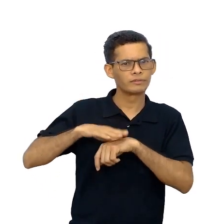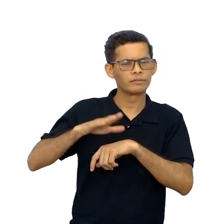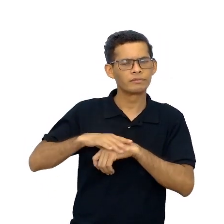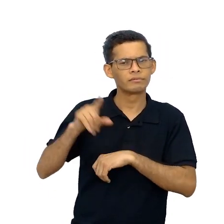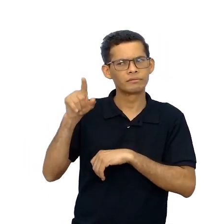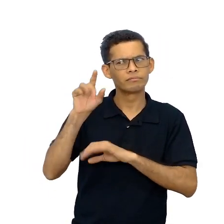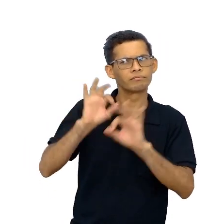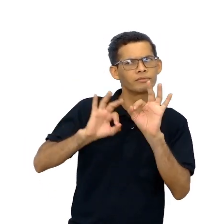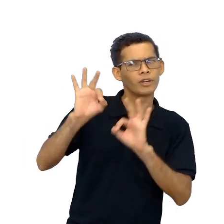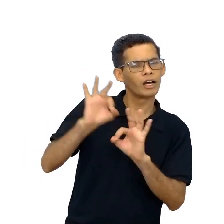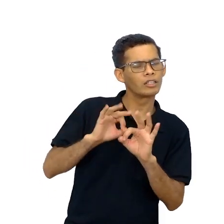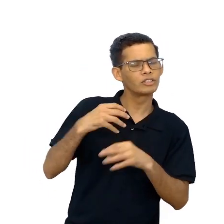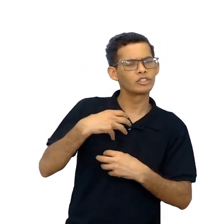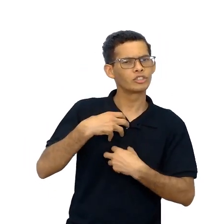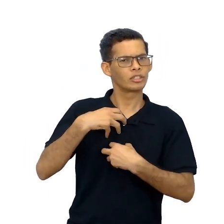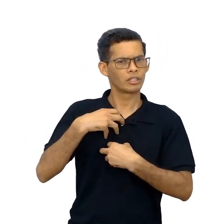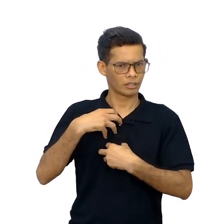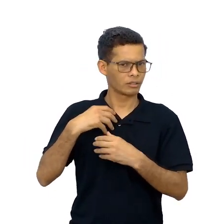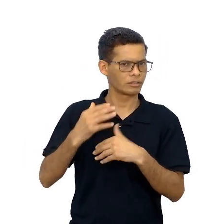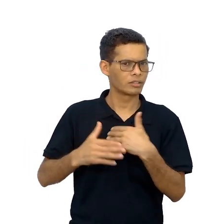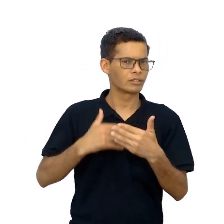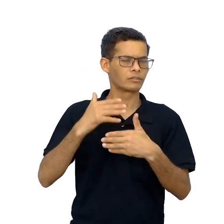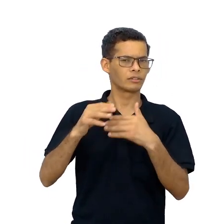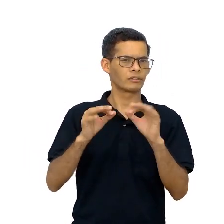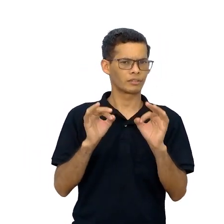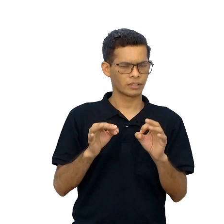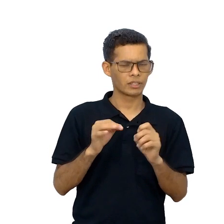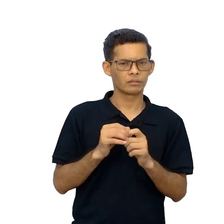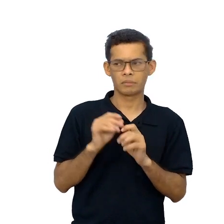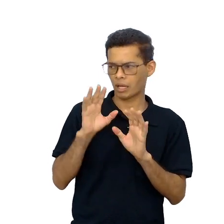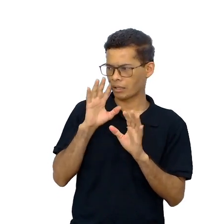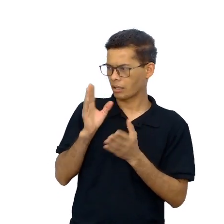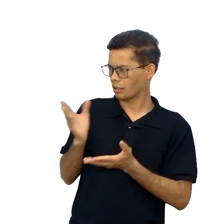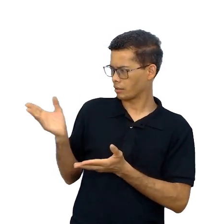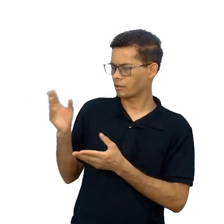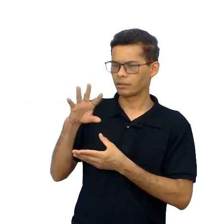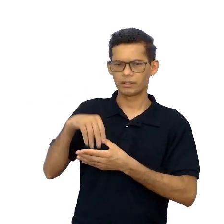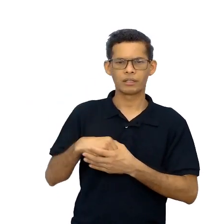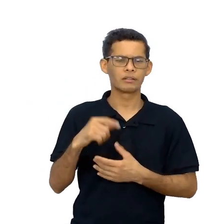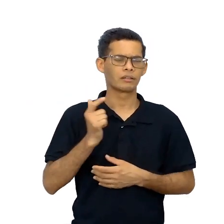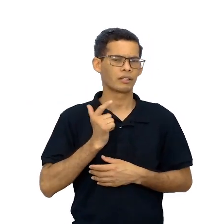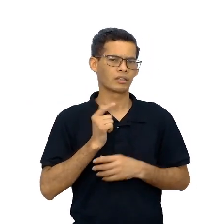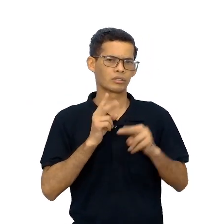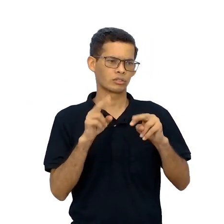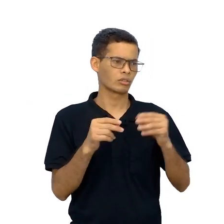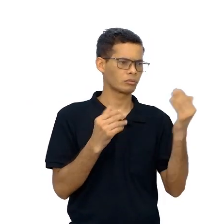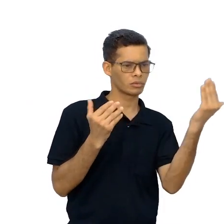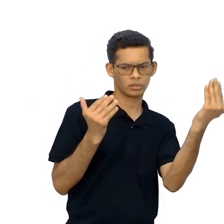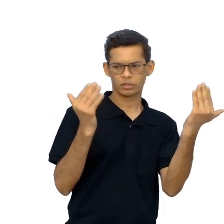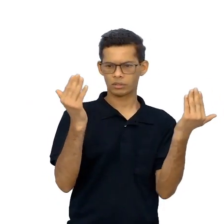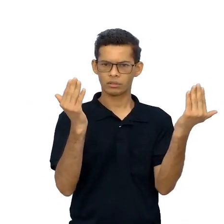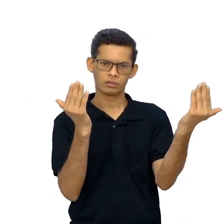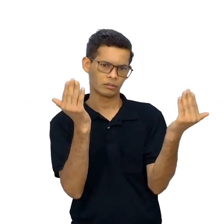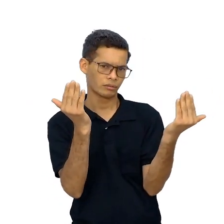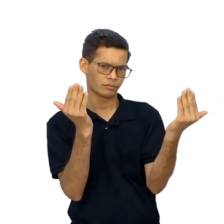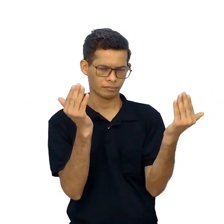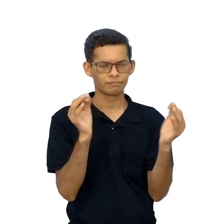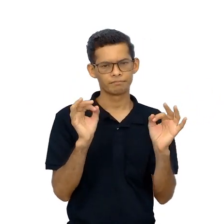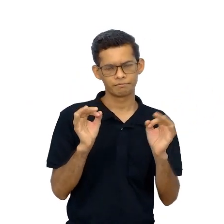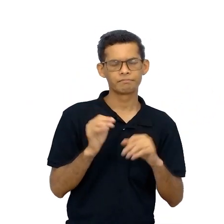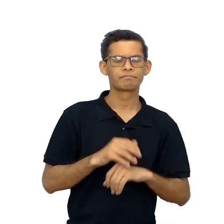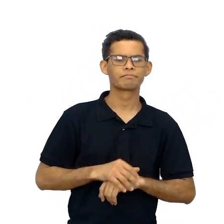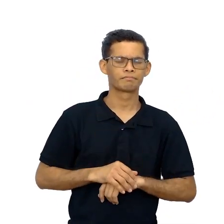forma de desenvolver. Mas aqui a gente tem a ideia de proporcionalidade. Então, aqui é interessante perguntar